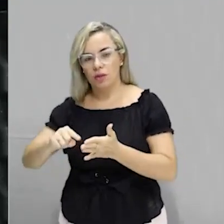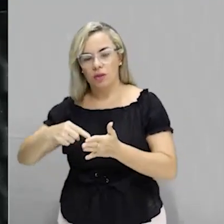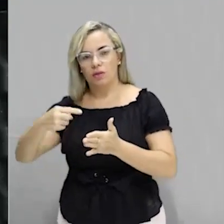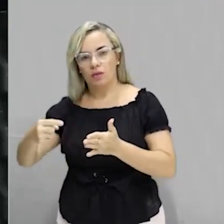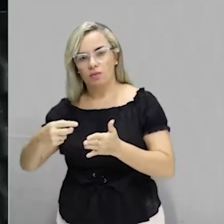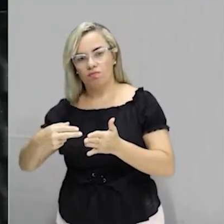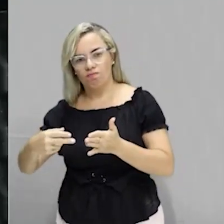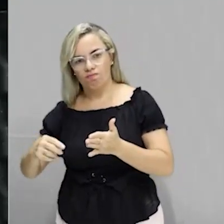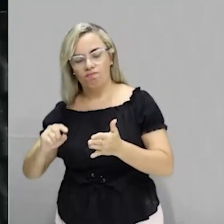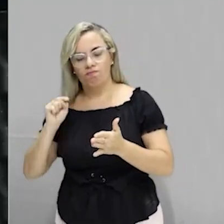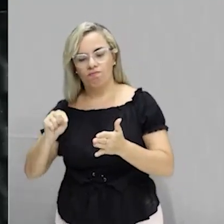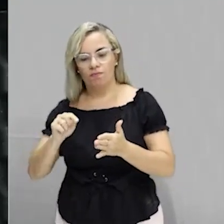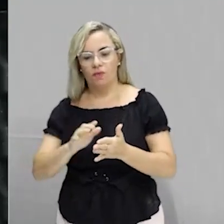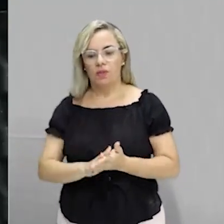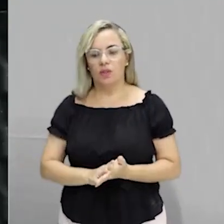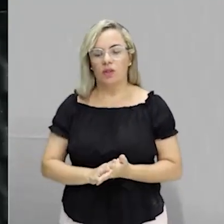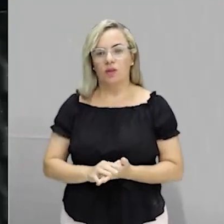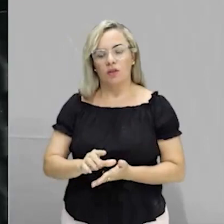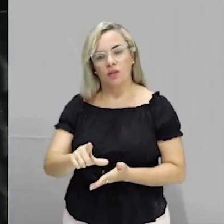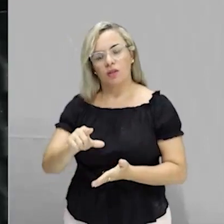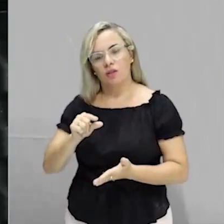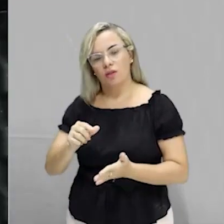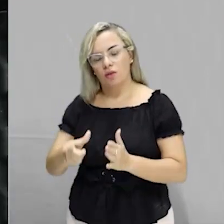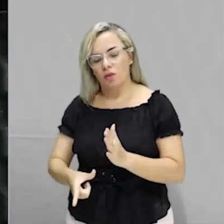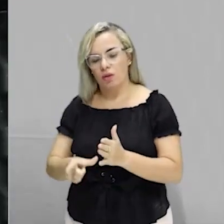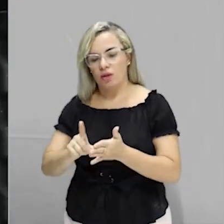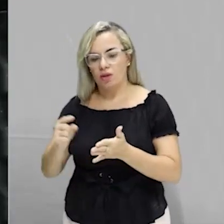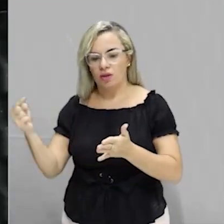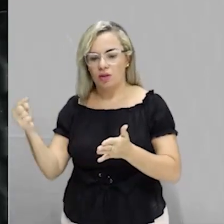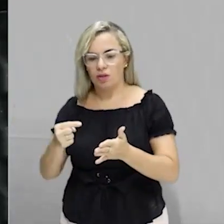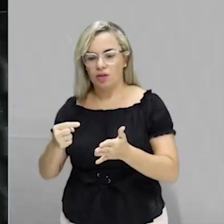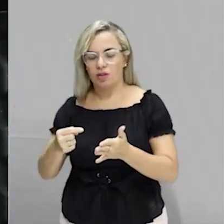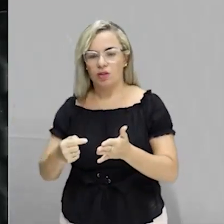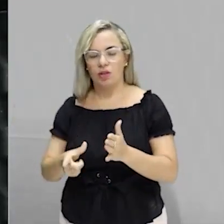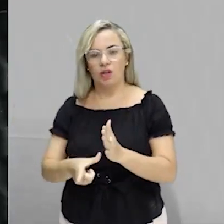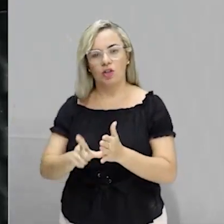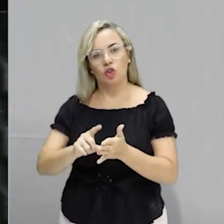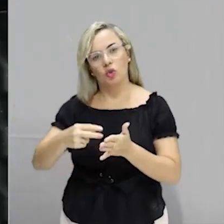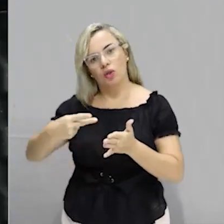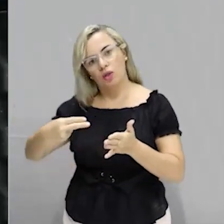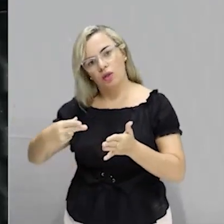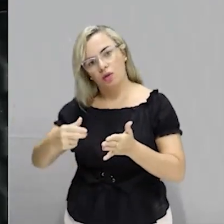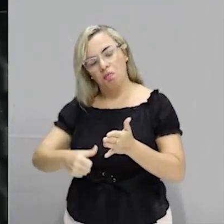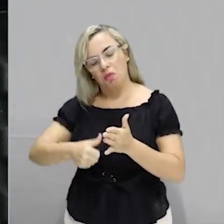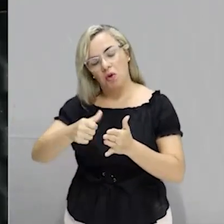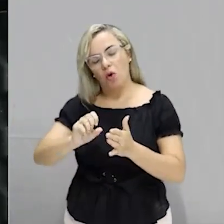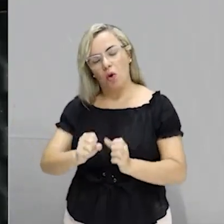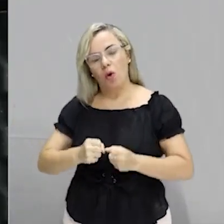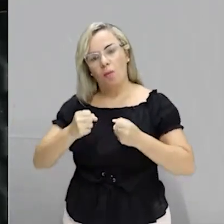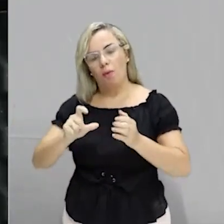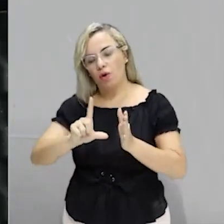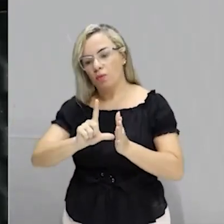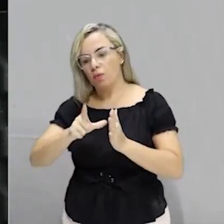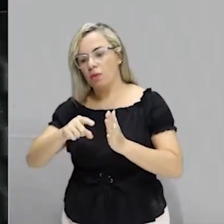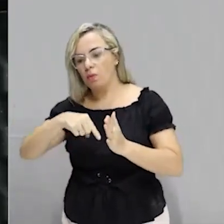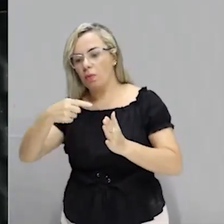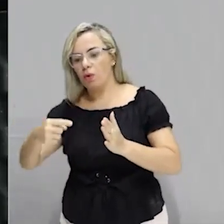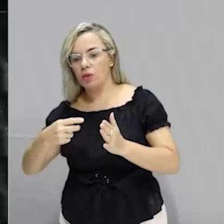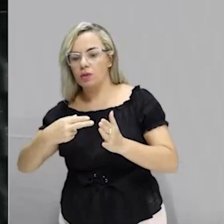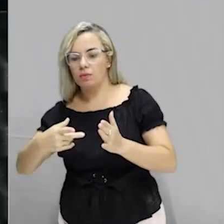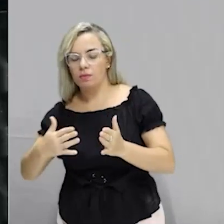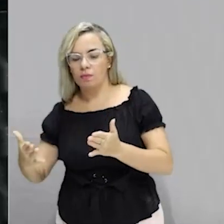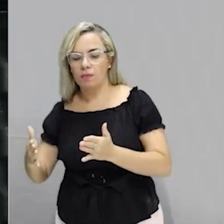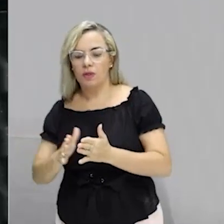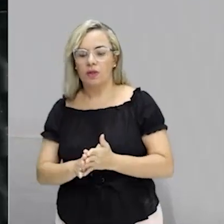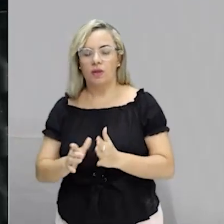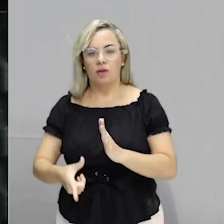de trazer todo mundo para o primeiro membro ou levar todo mundo para o segundo membro, tanto faz. Isso aí fica a teu critério. Se tu trouxer